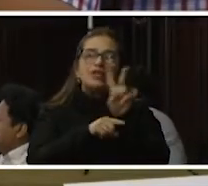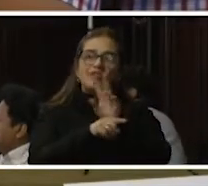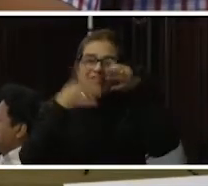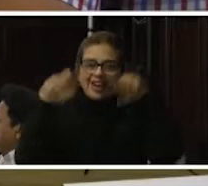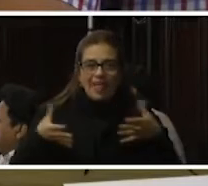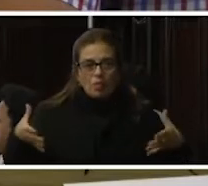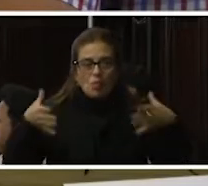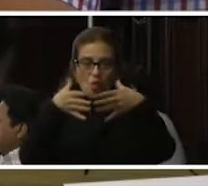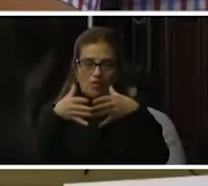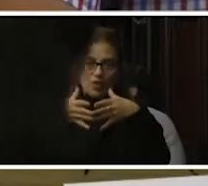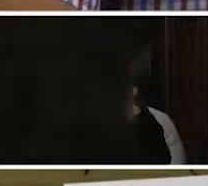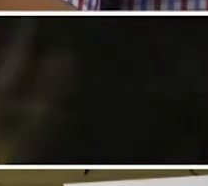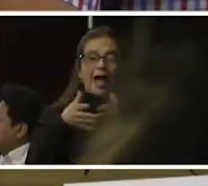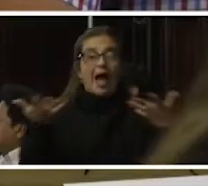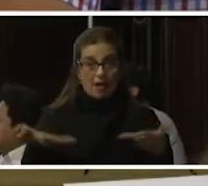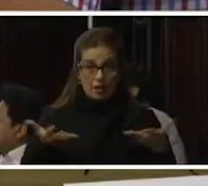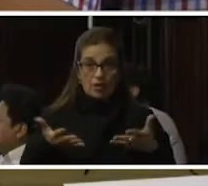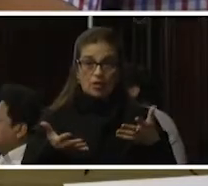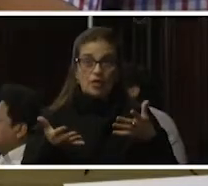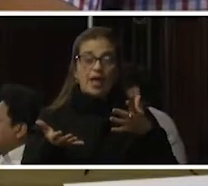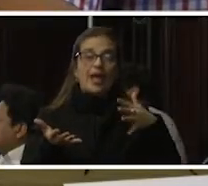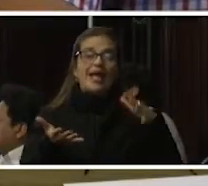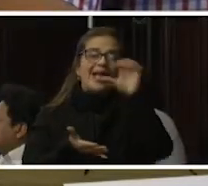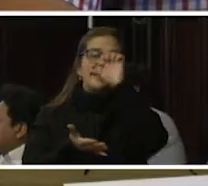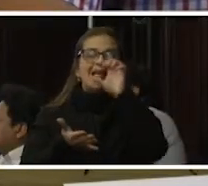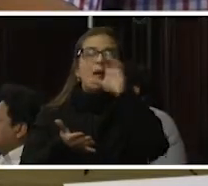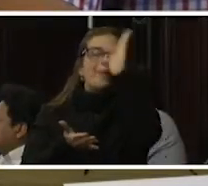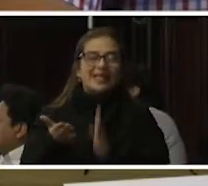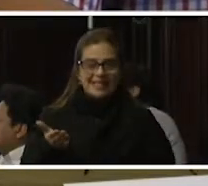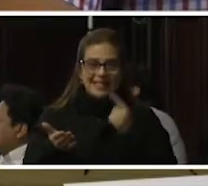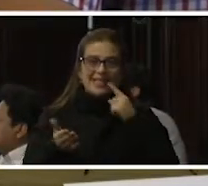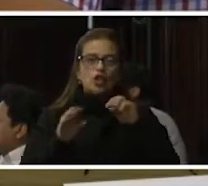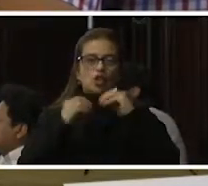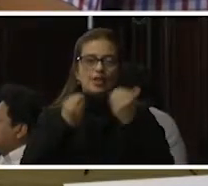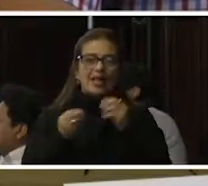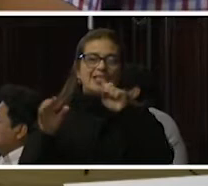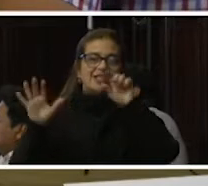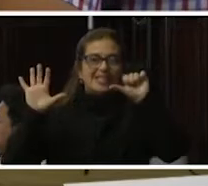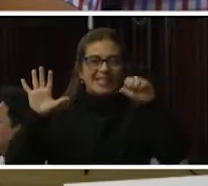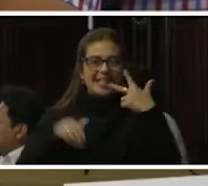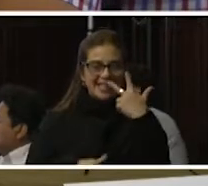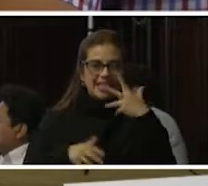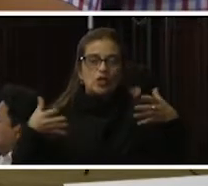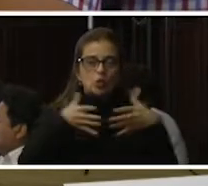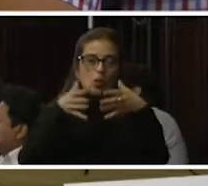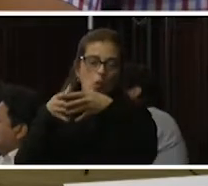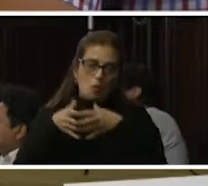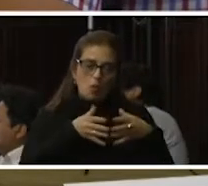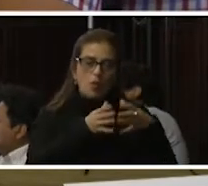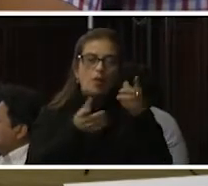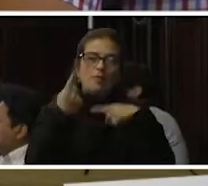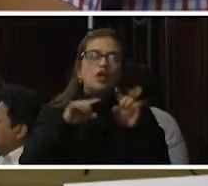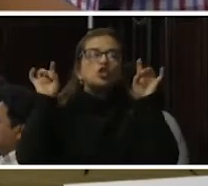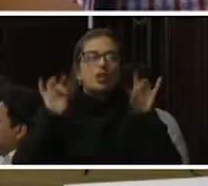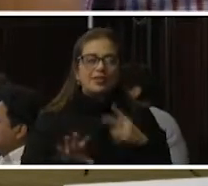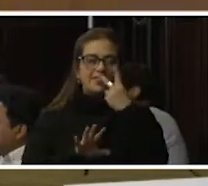povos. Atualmente, o Estado brasileiro reconhece 113 registros de povos isolados, mas apenas